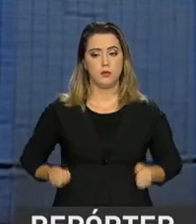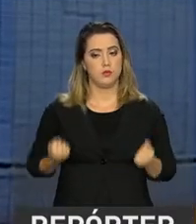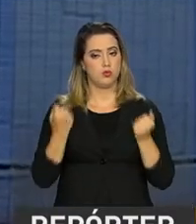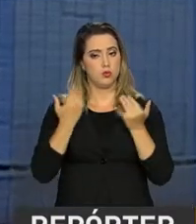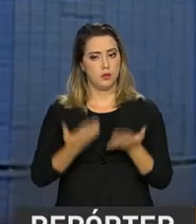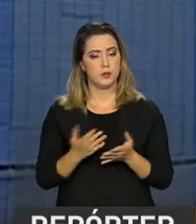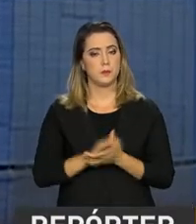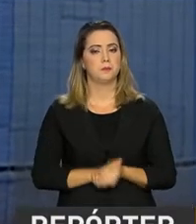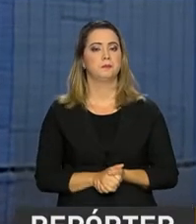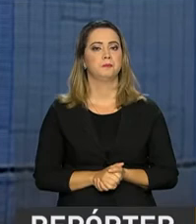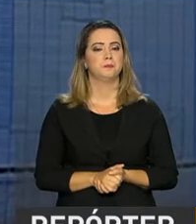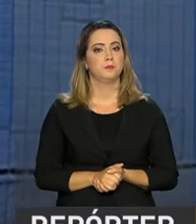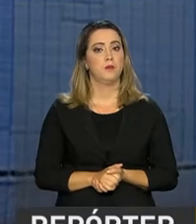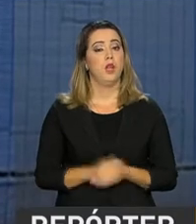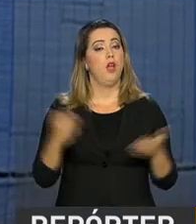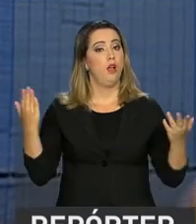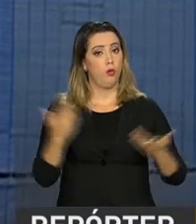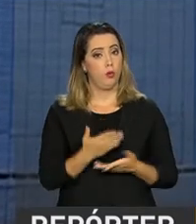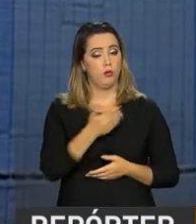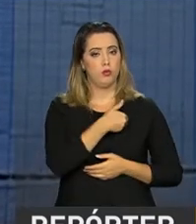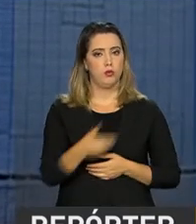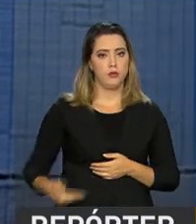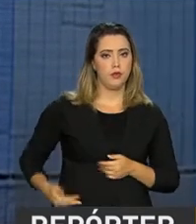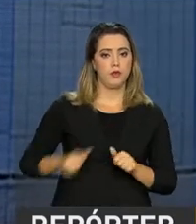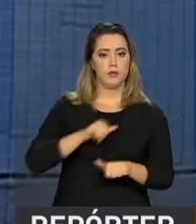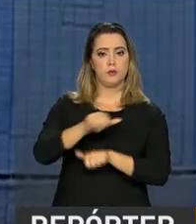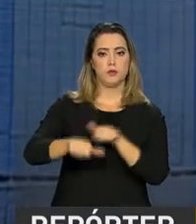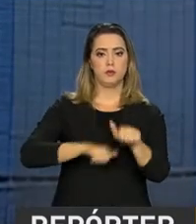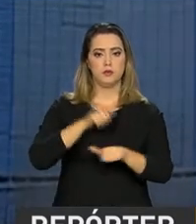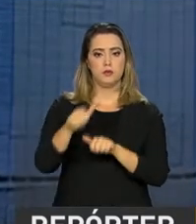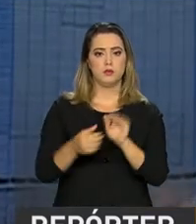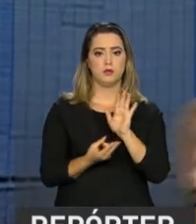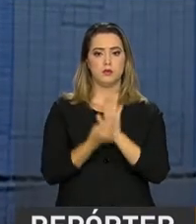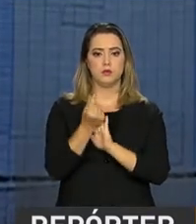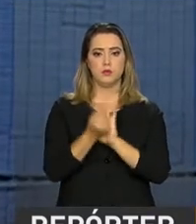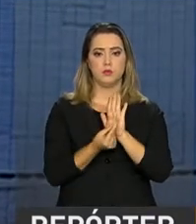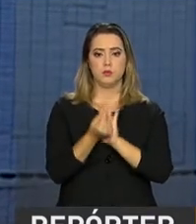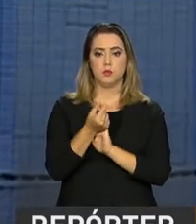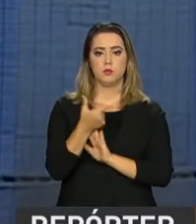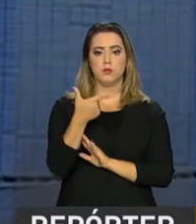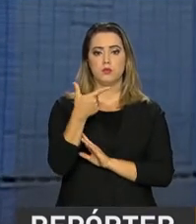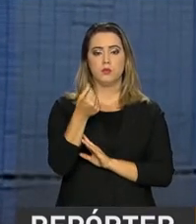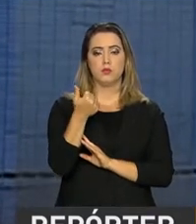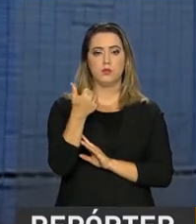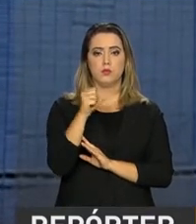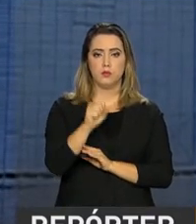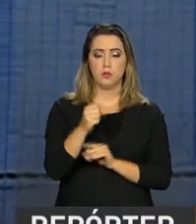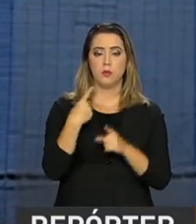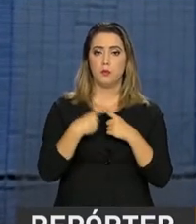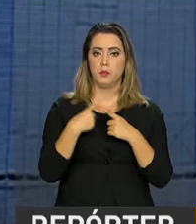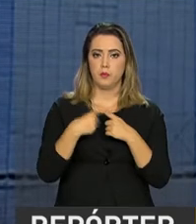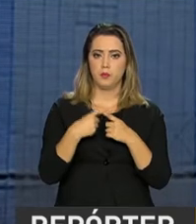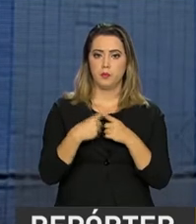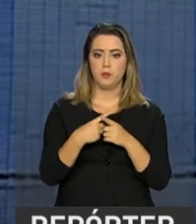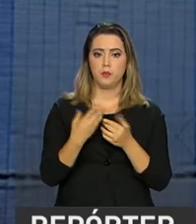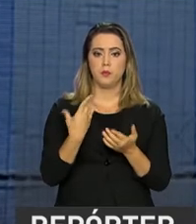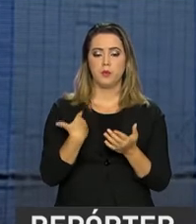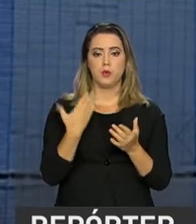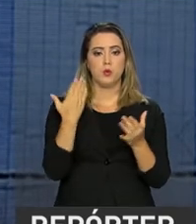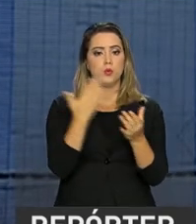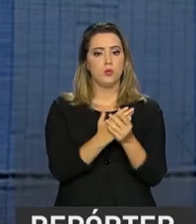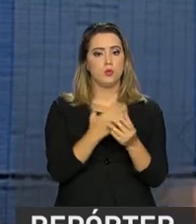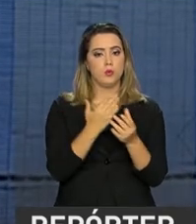enviar ao congresso nacional uma mensagem modificativa em relação ao orçamento de 2018 isso porque quando a peça orçamentária